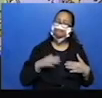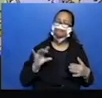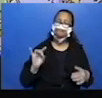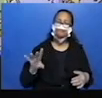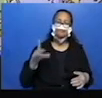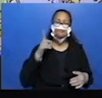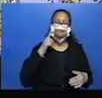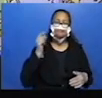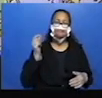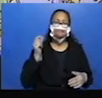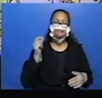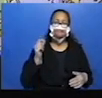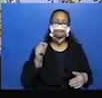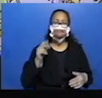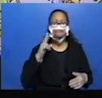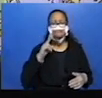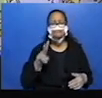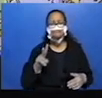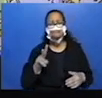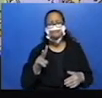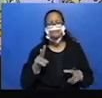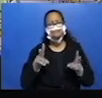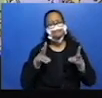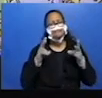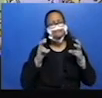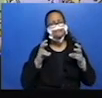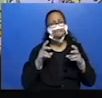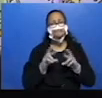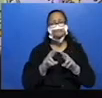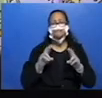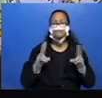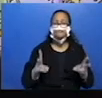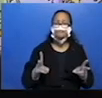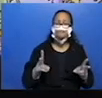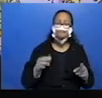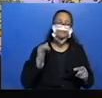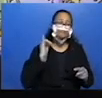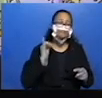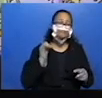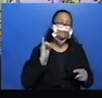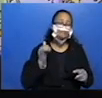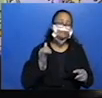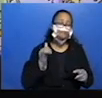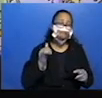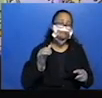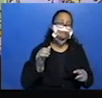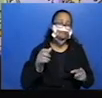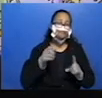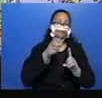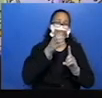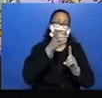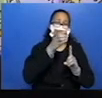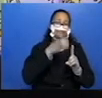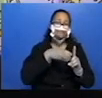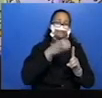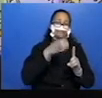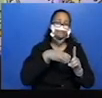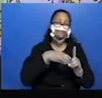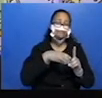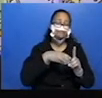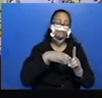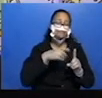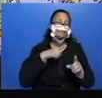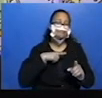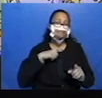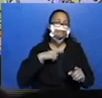Então percebam a diferença quando você está trabalhando com o narrador personagem e o narrador que está só contando a história,